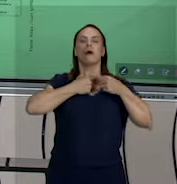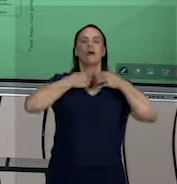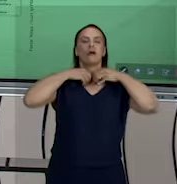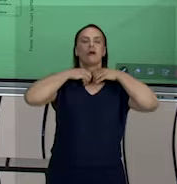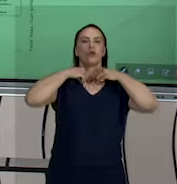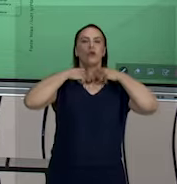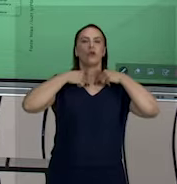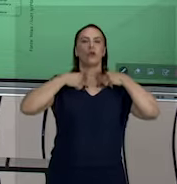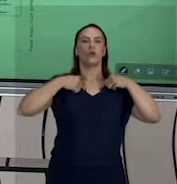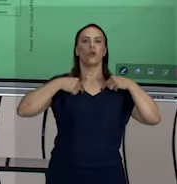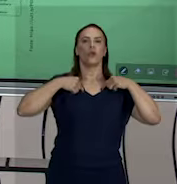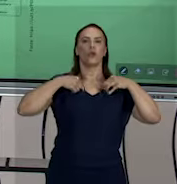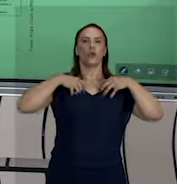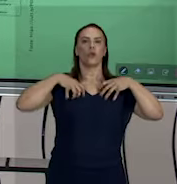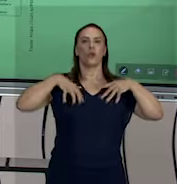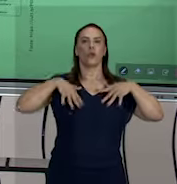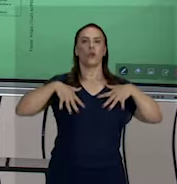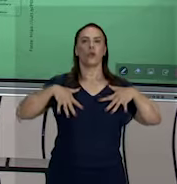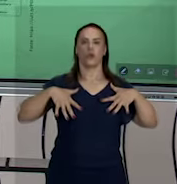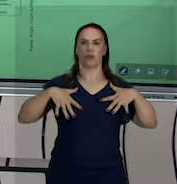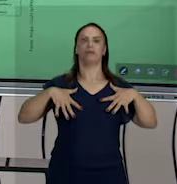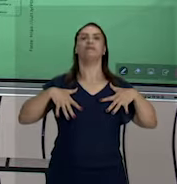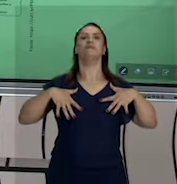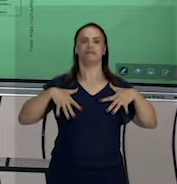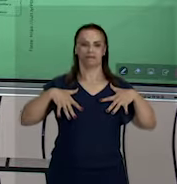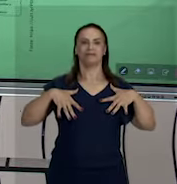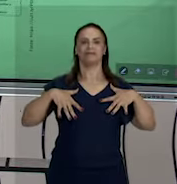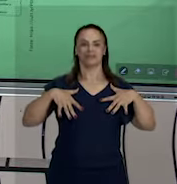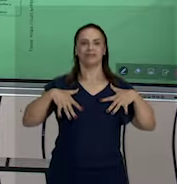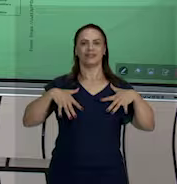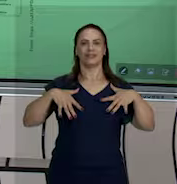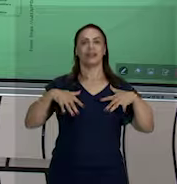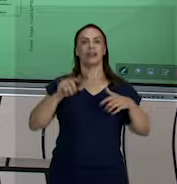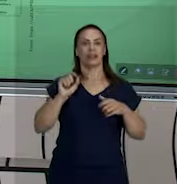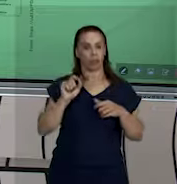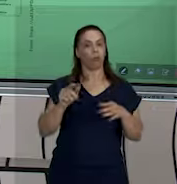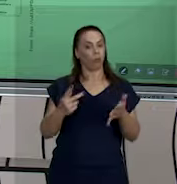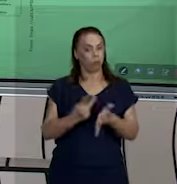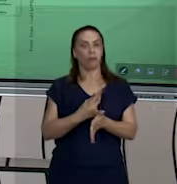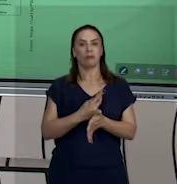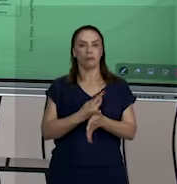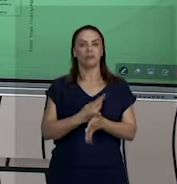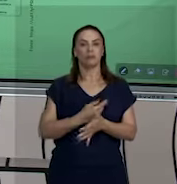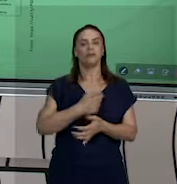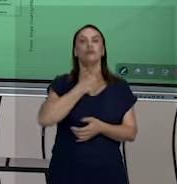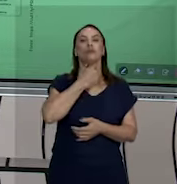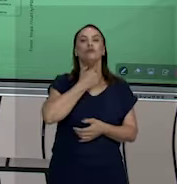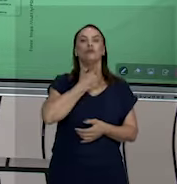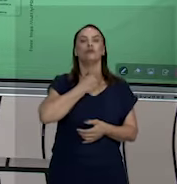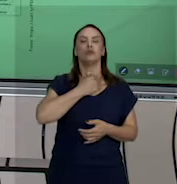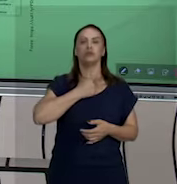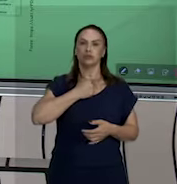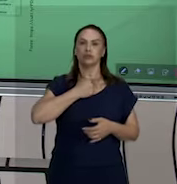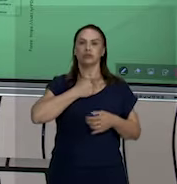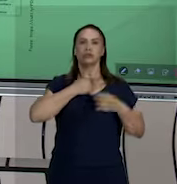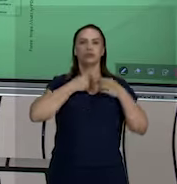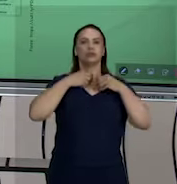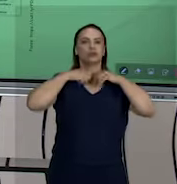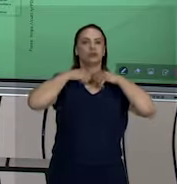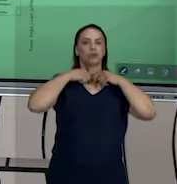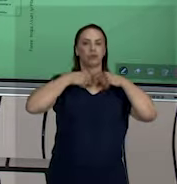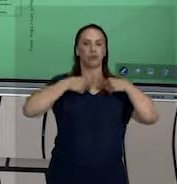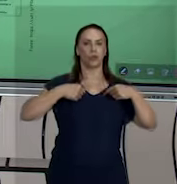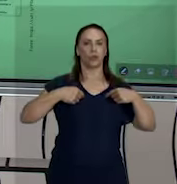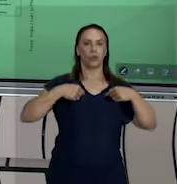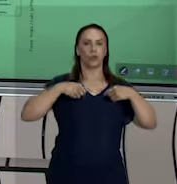formando diferentes troncos. Então, os ramos, na traqueia funciona mais ou menos assim, só que a árvore está de